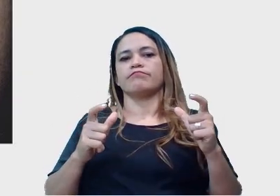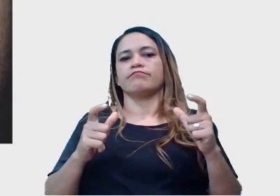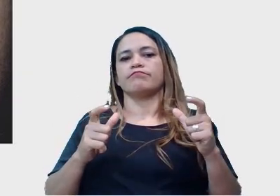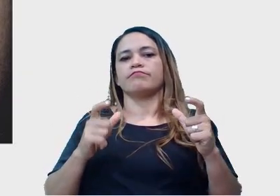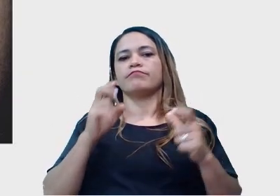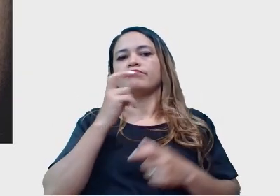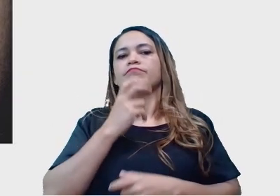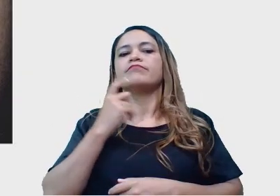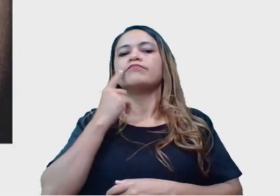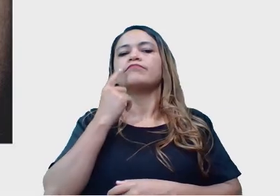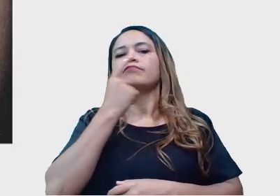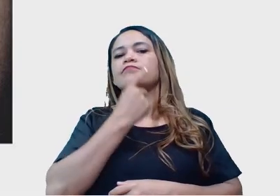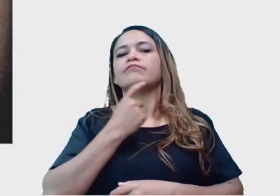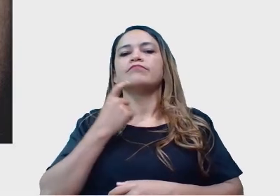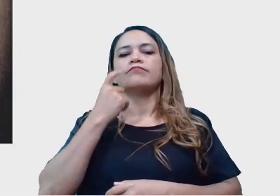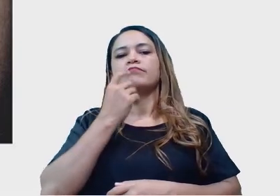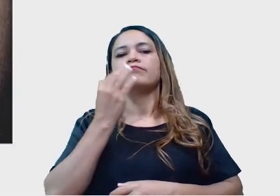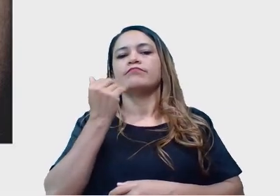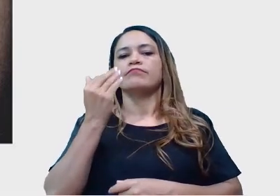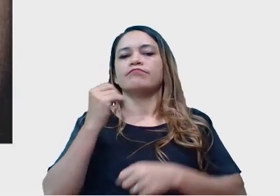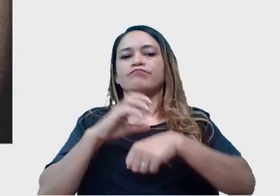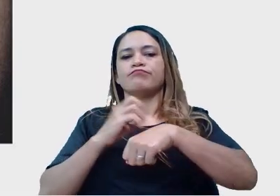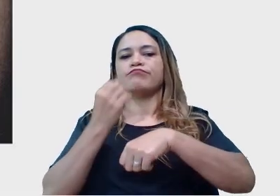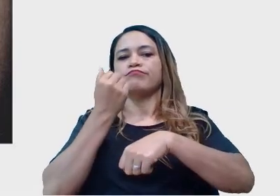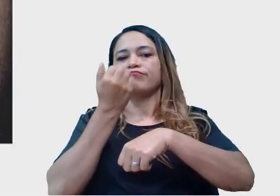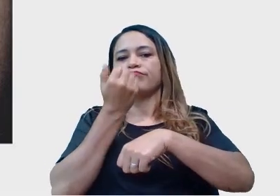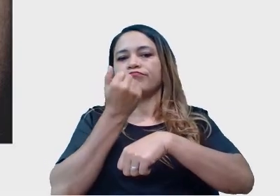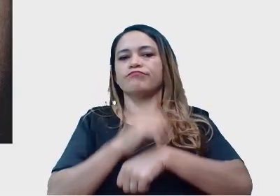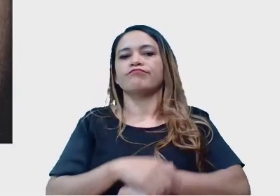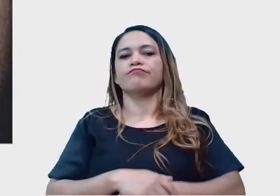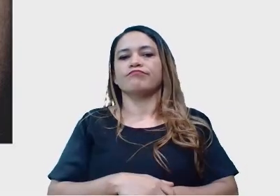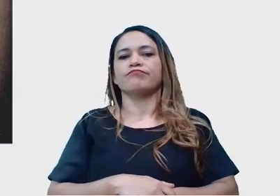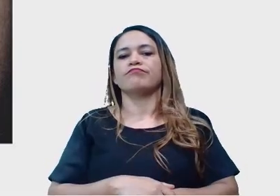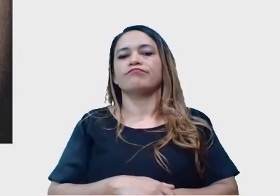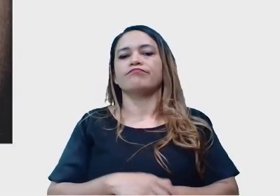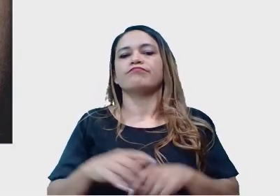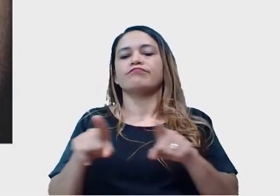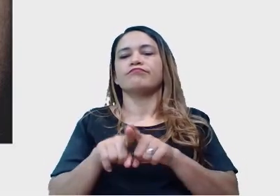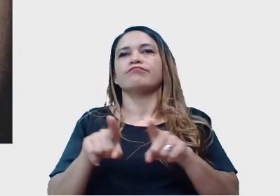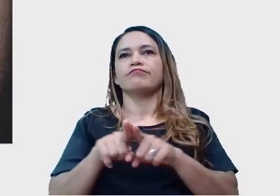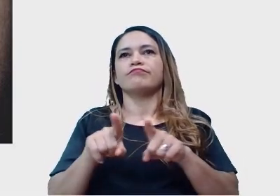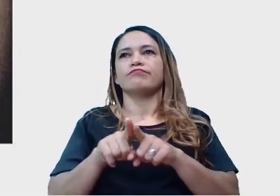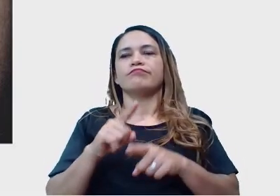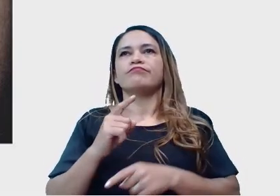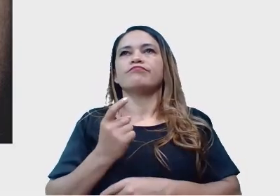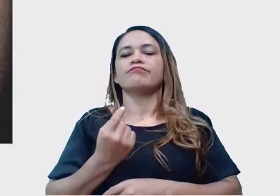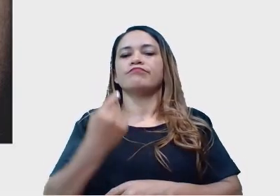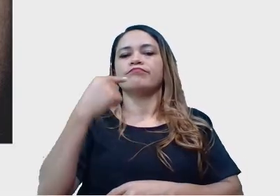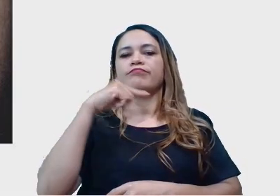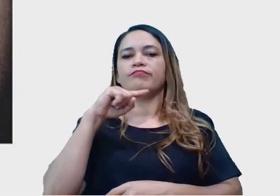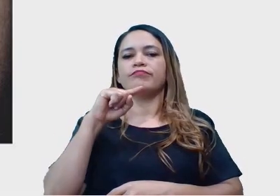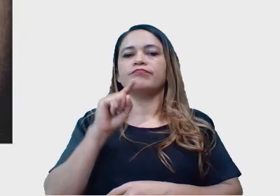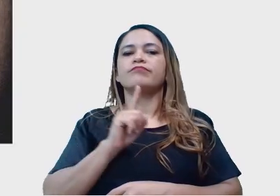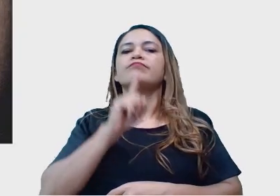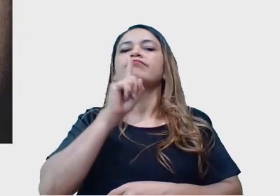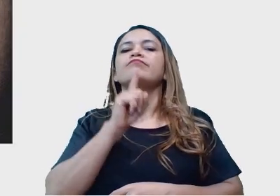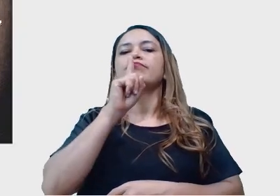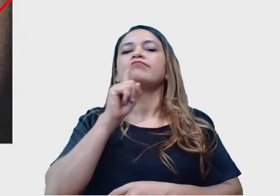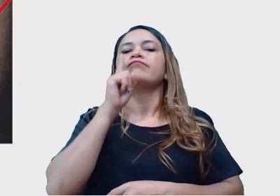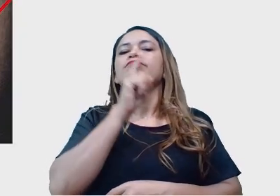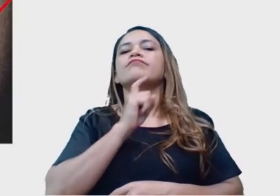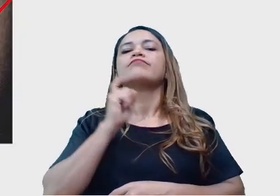oral, tá vendo? A boca da pessoa já está toda tomada pelo protozoário. Aqui também a gente consegue ver isso, ó, grandes lesões na cavidade